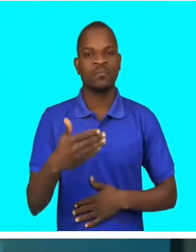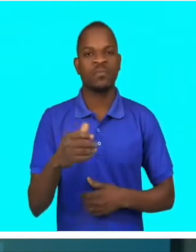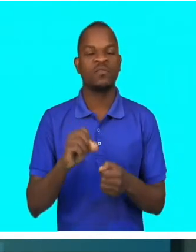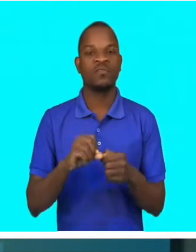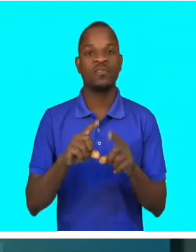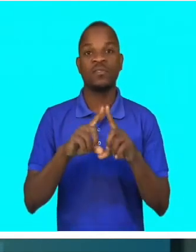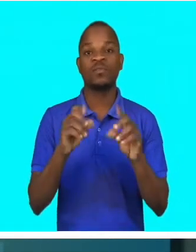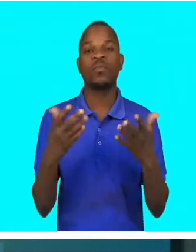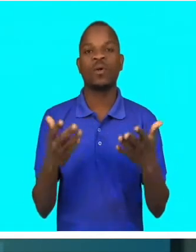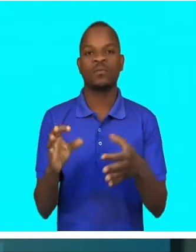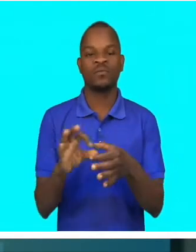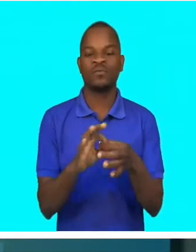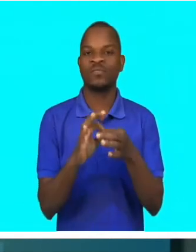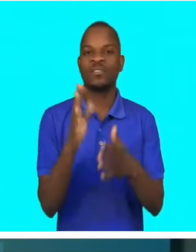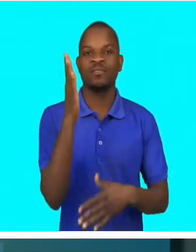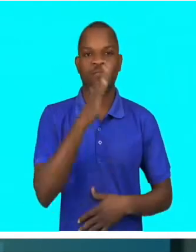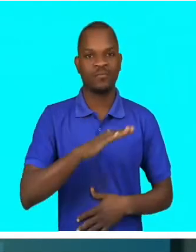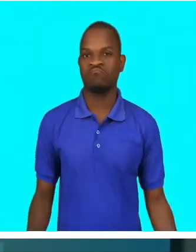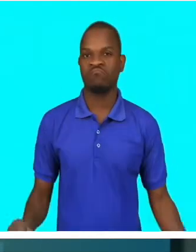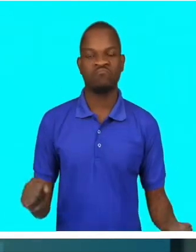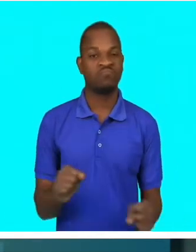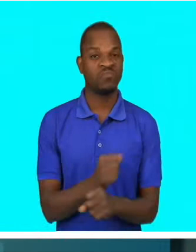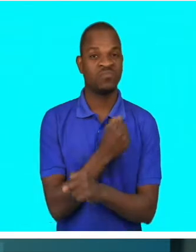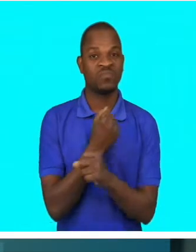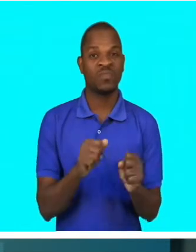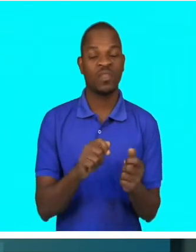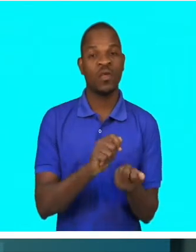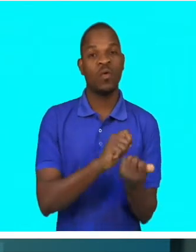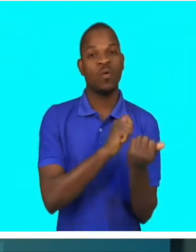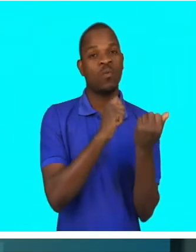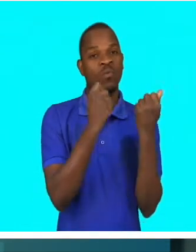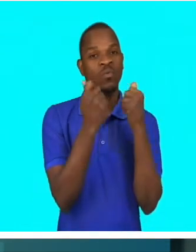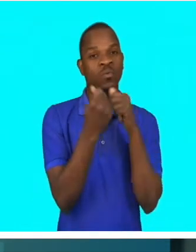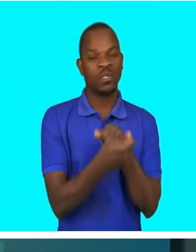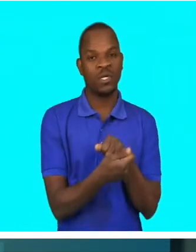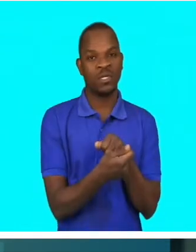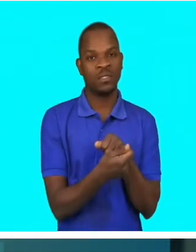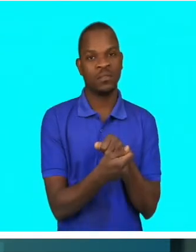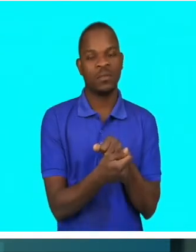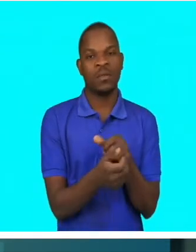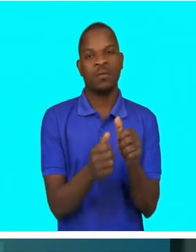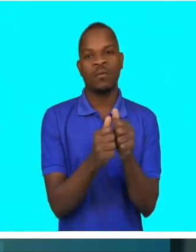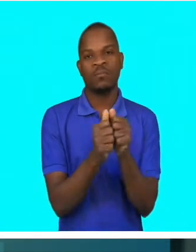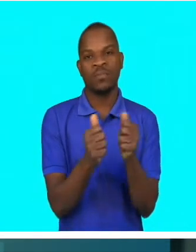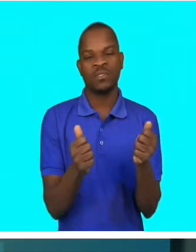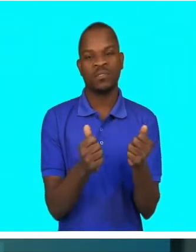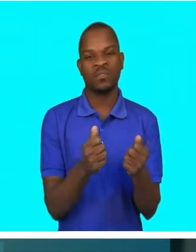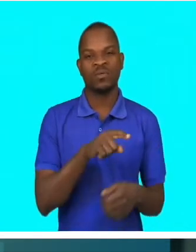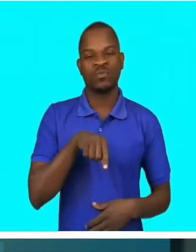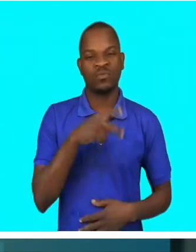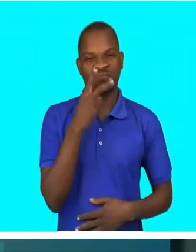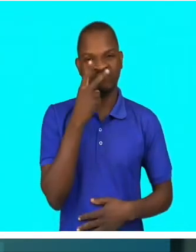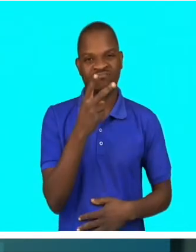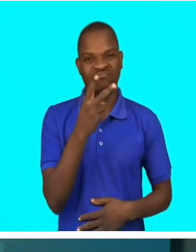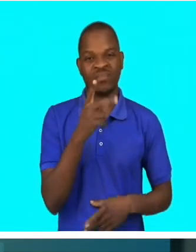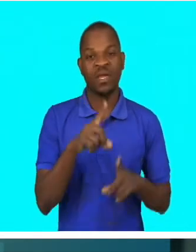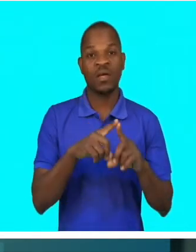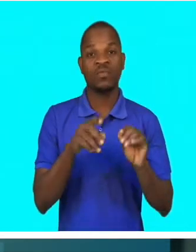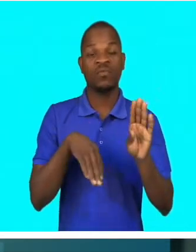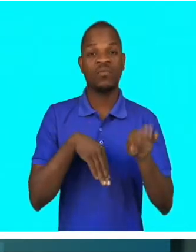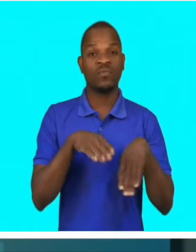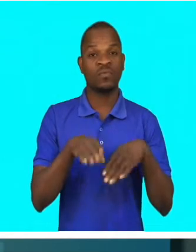isto na verdade cria aquilo que se chama unidade nacional. Não poderia se mudar o modelo atual, mas por aquilo que tem se